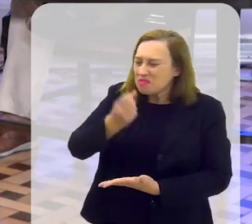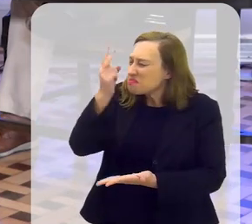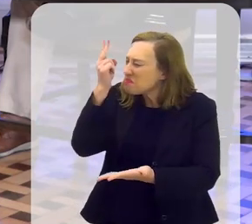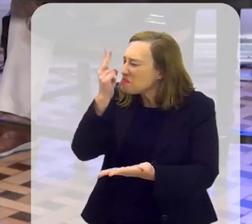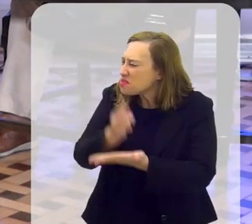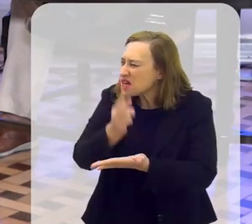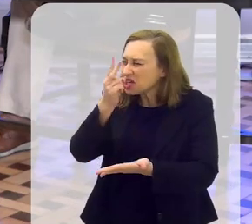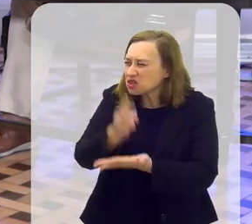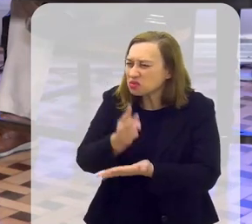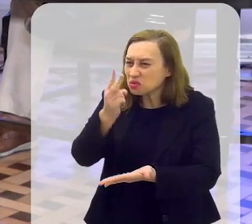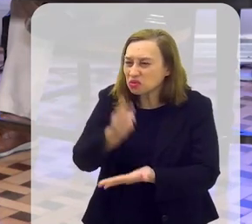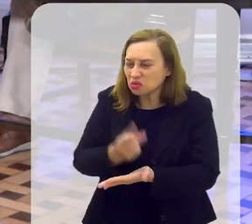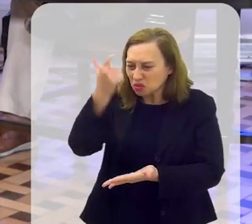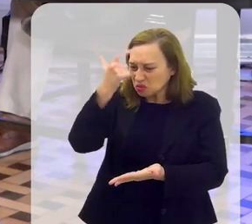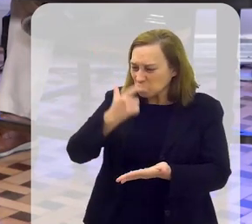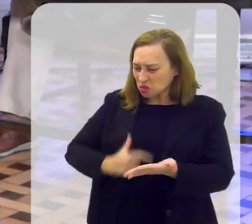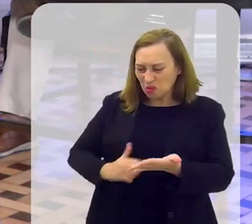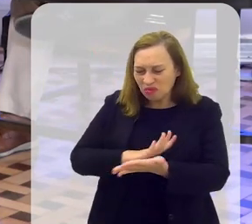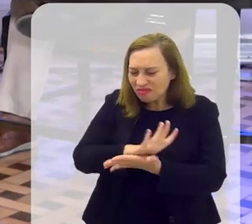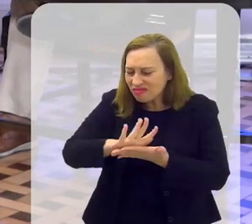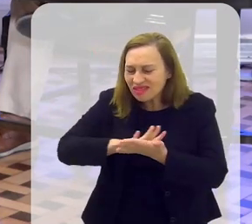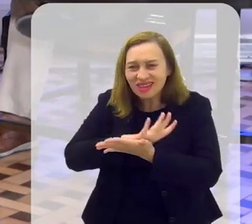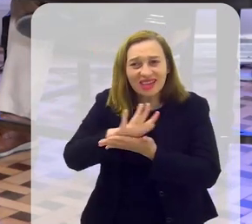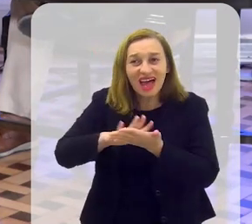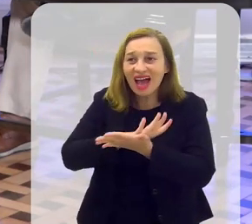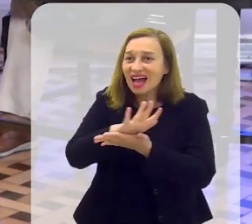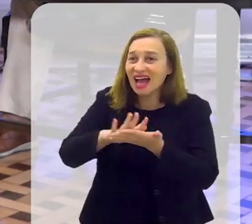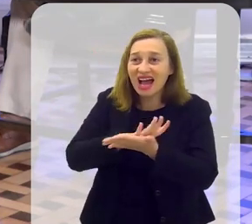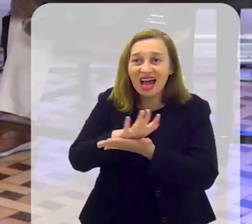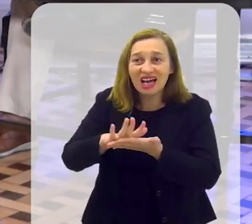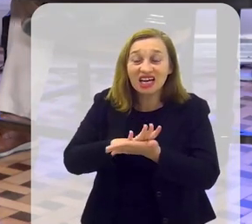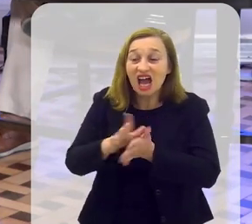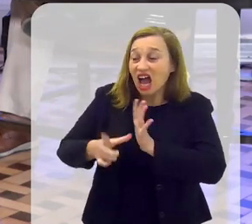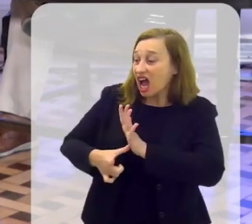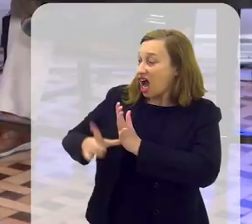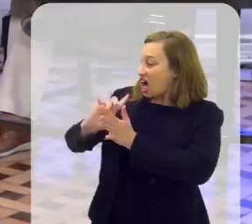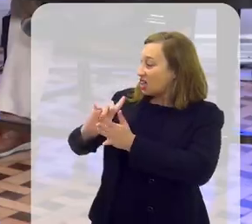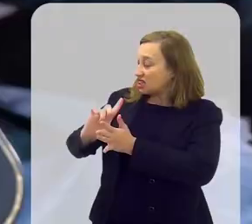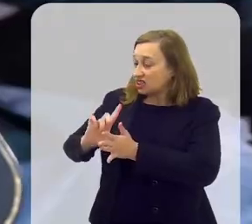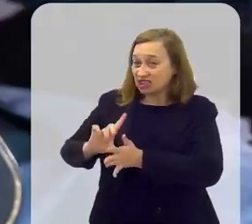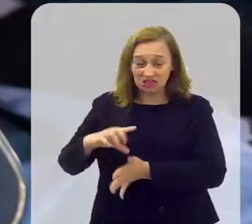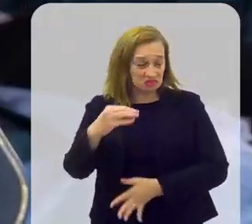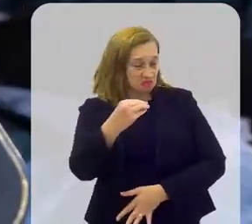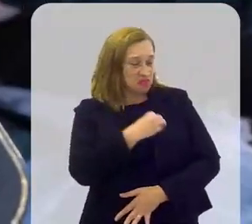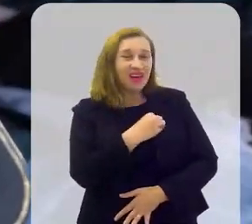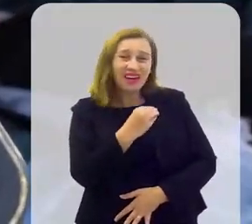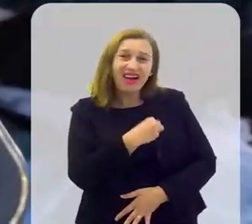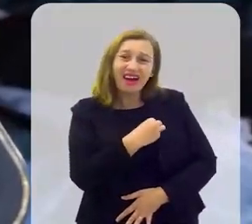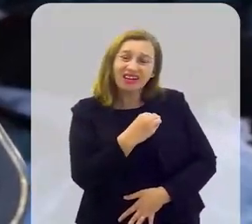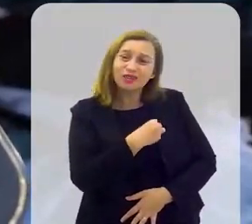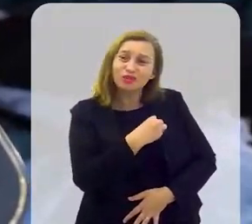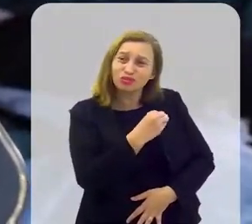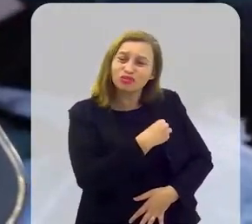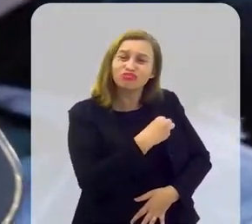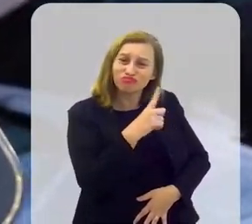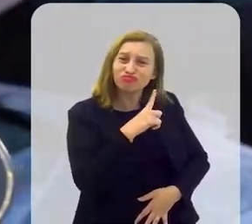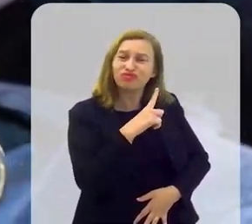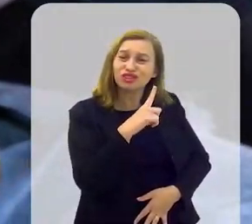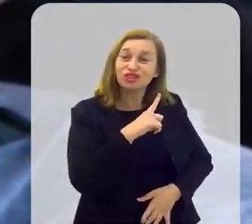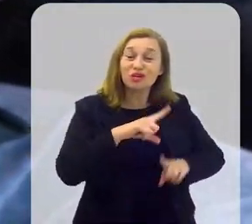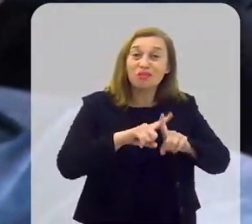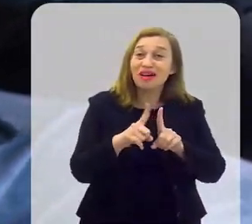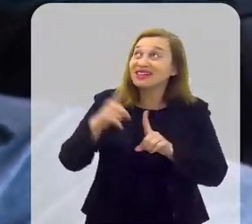sendo merecedor onde havia pecado a